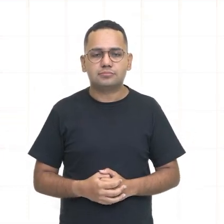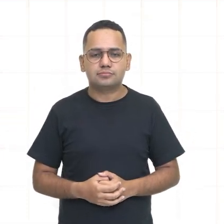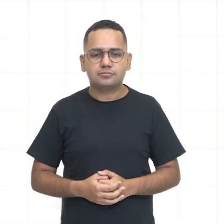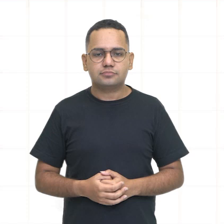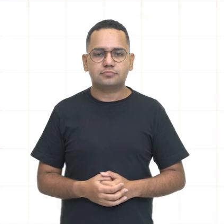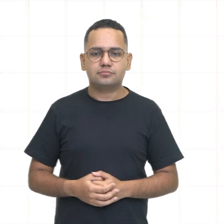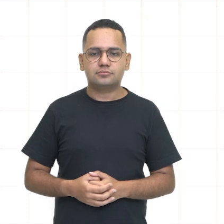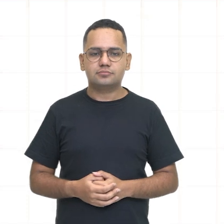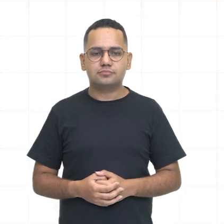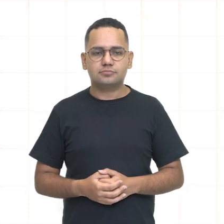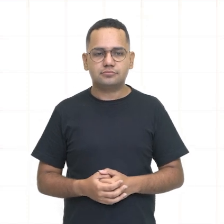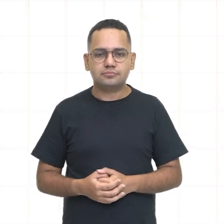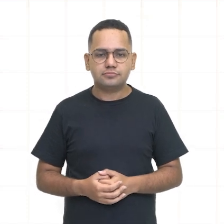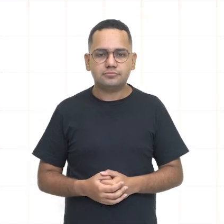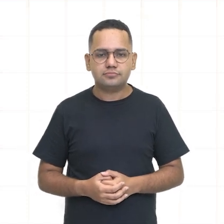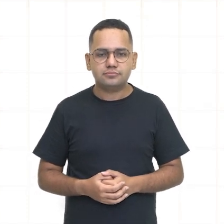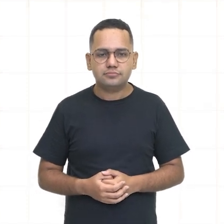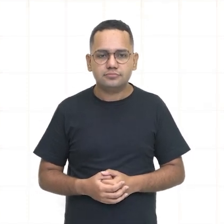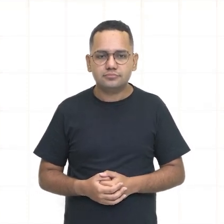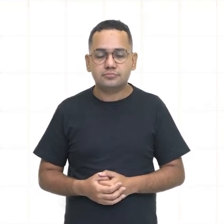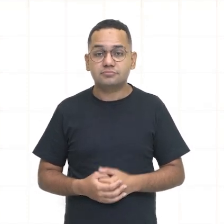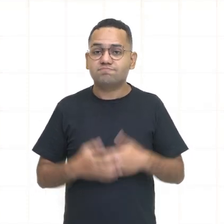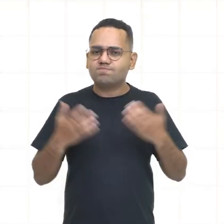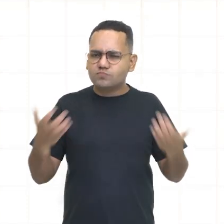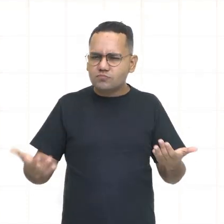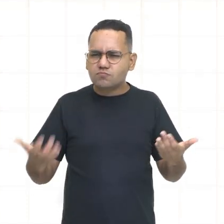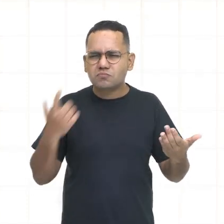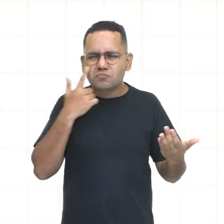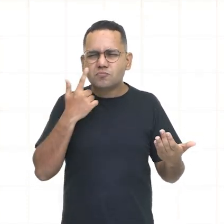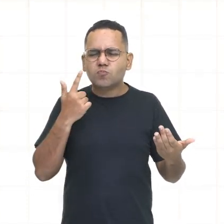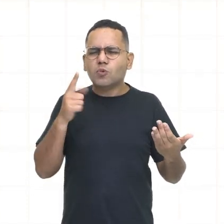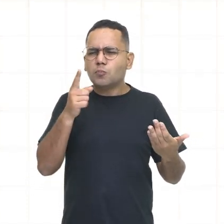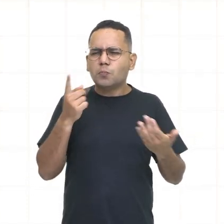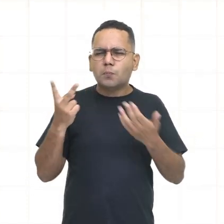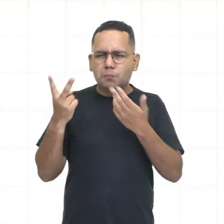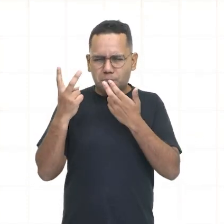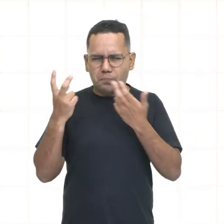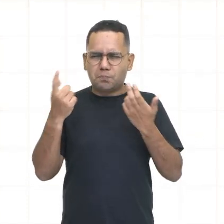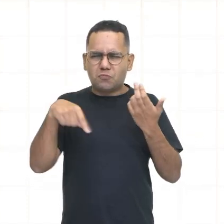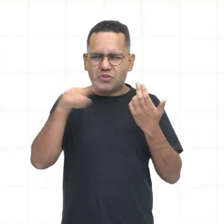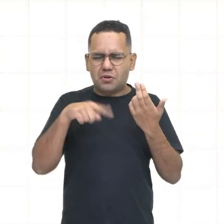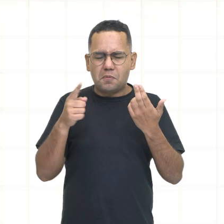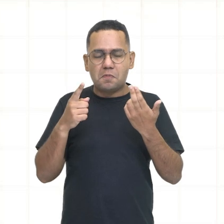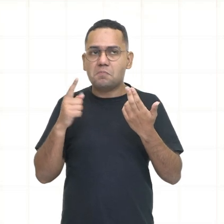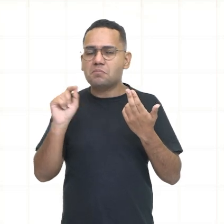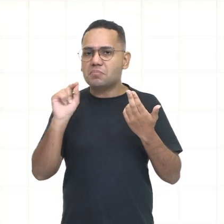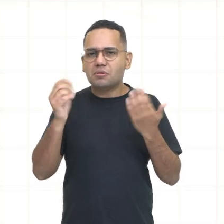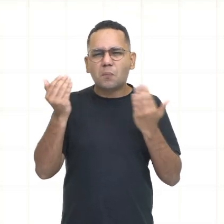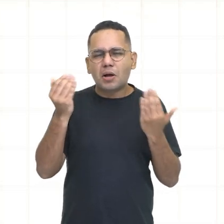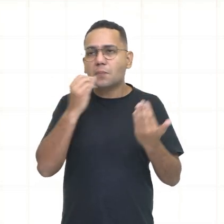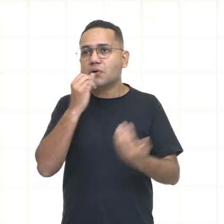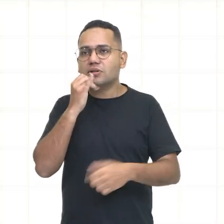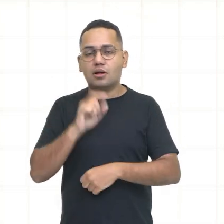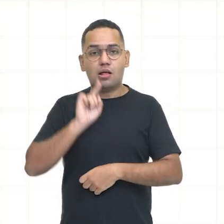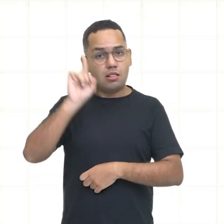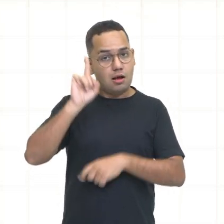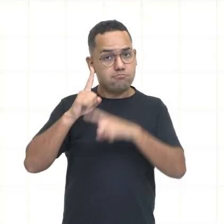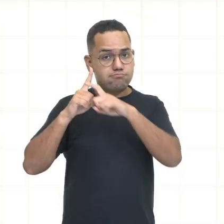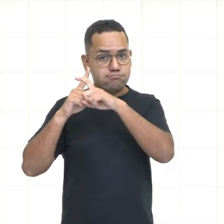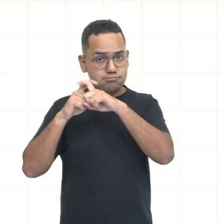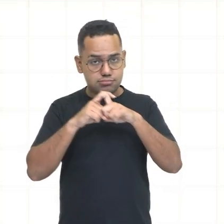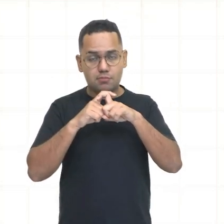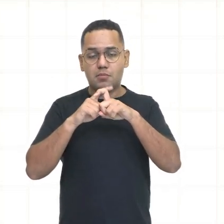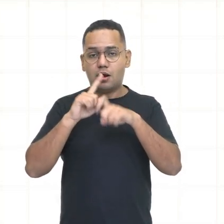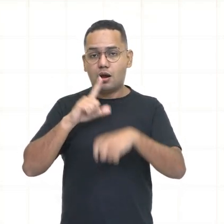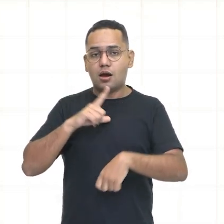aqui também, se de um lado, lá na Alemanha e na Itália, estava ascendendo os regimes totalitários de caráter de extrema